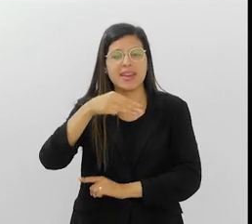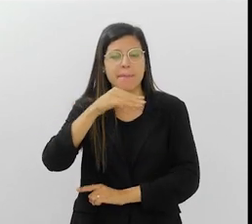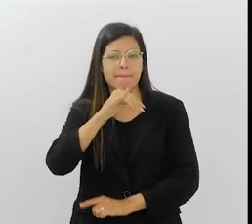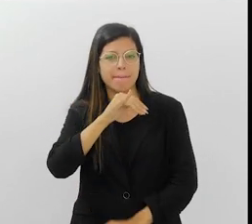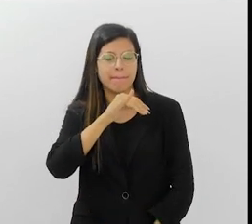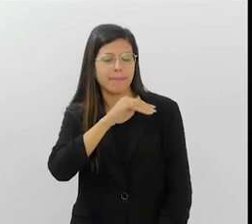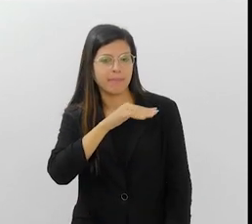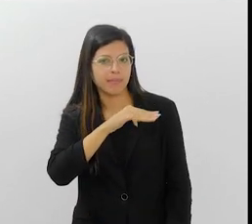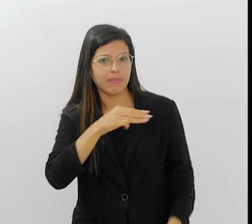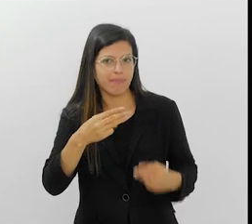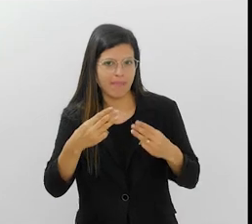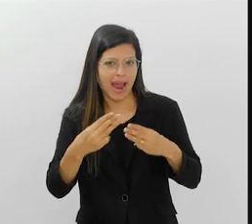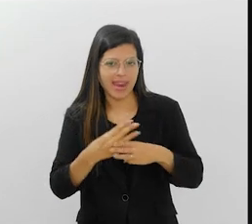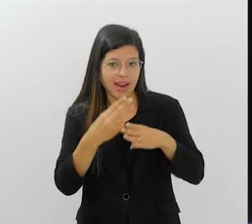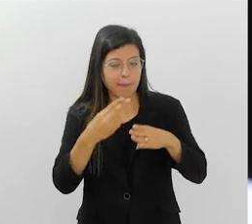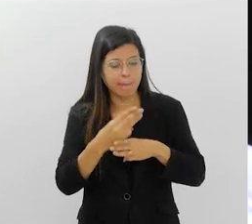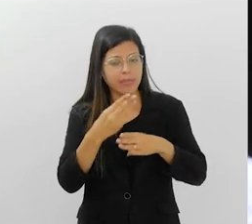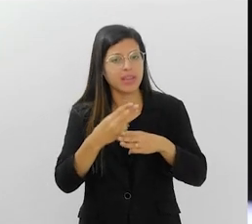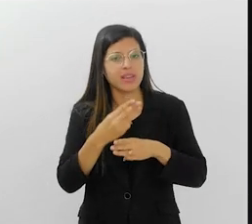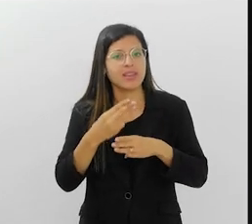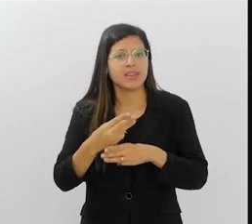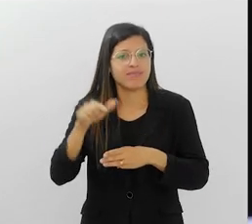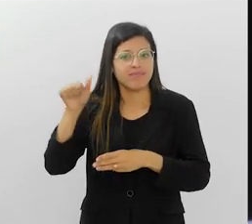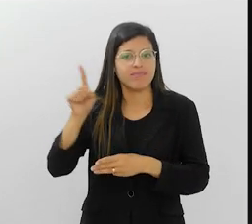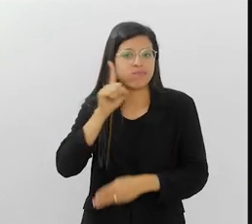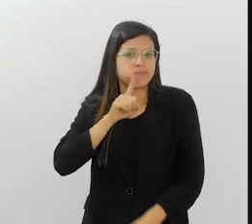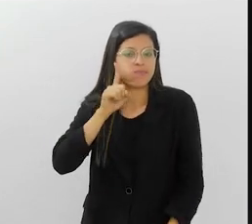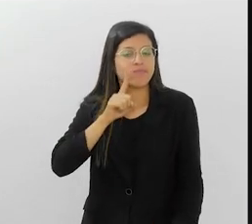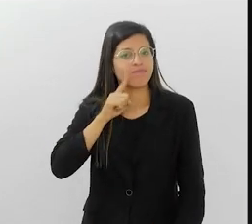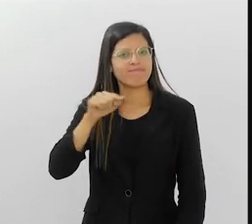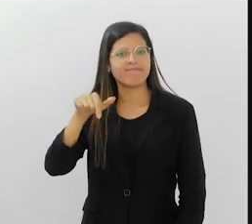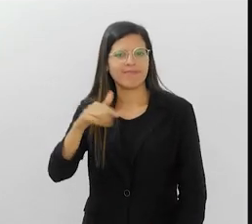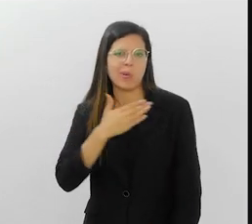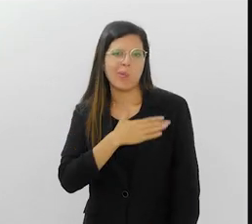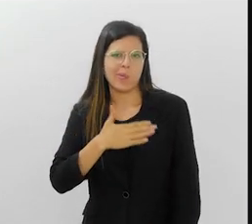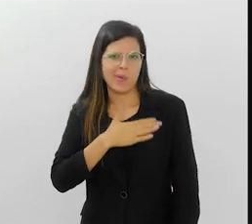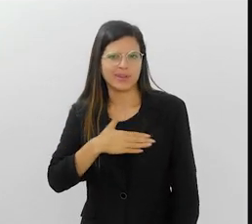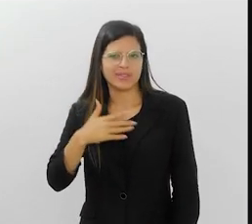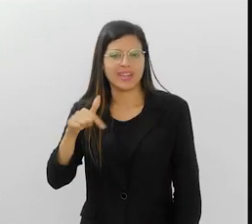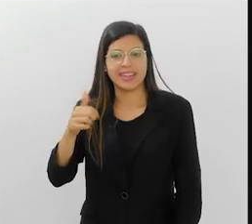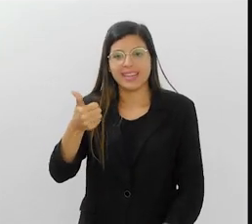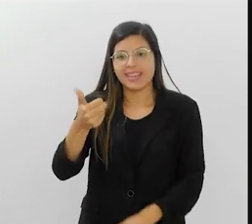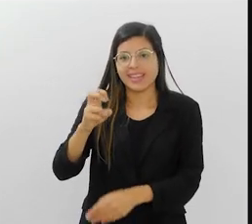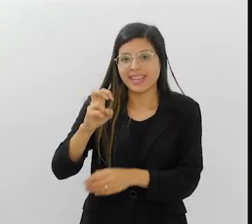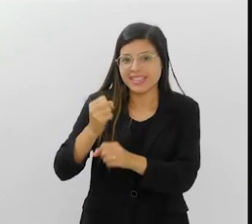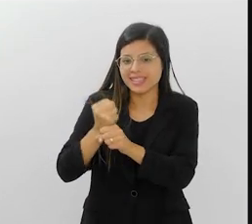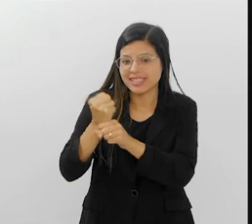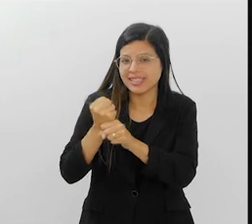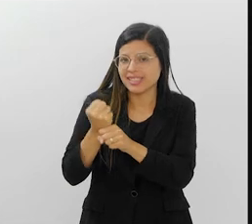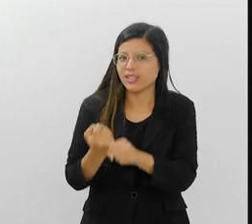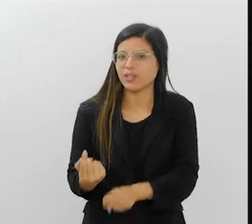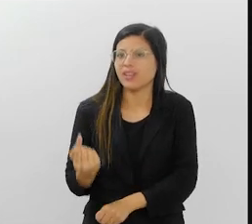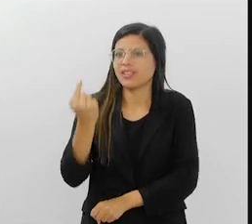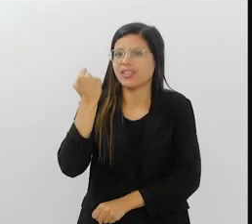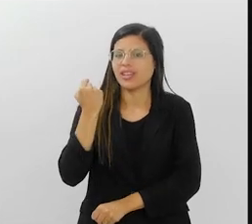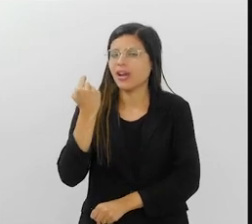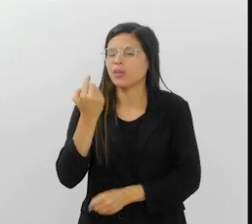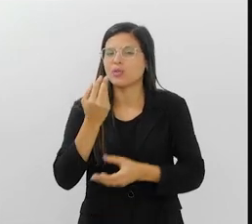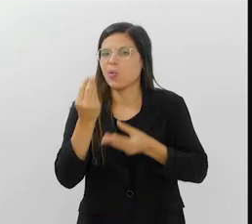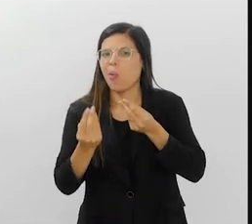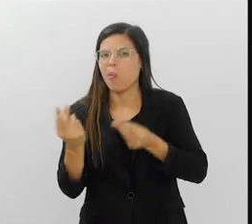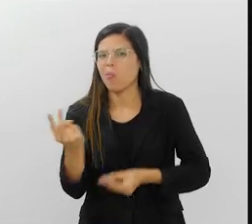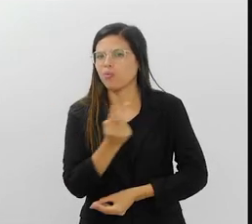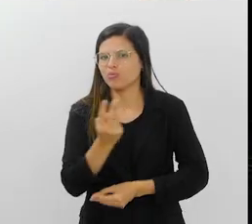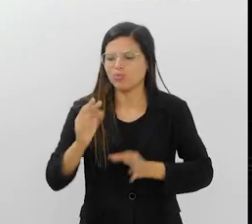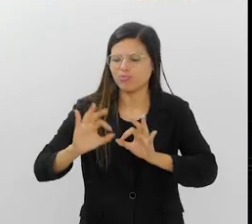samba para mim, Gustavo Clarão. É excelente compositor. Virador. Meu amigo, eu sou fã dele. Mas assim, há 15 anos atrás, como é que dois compositores